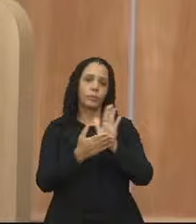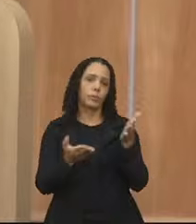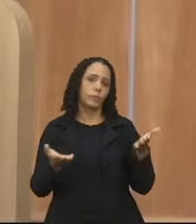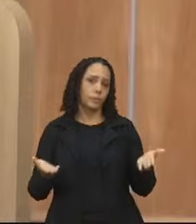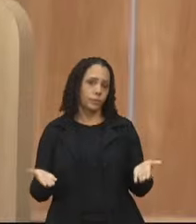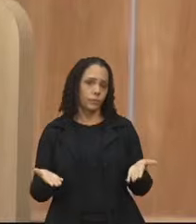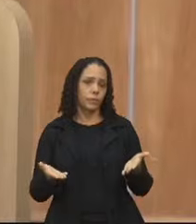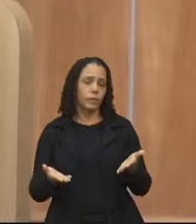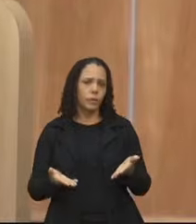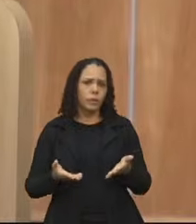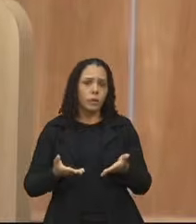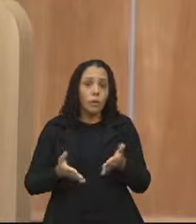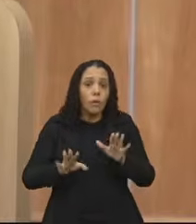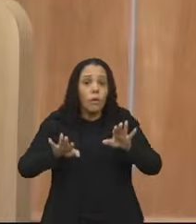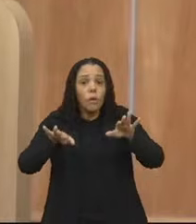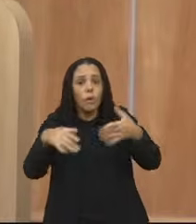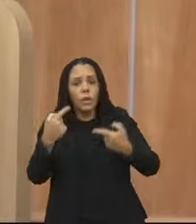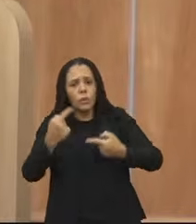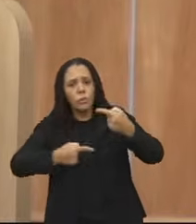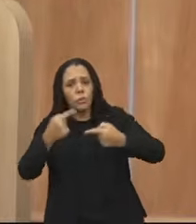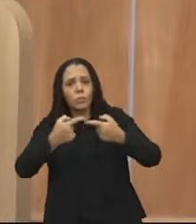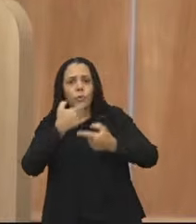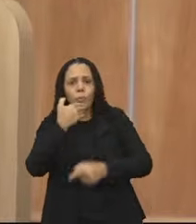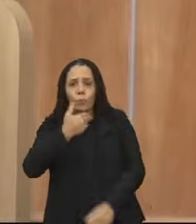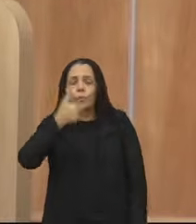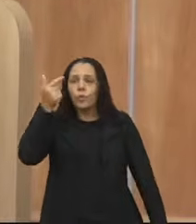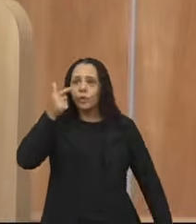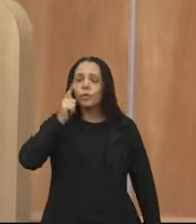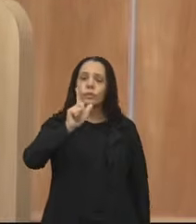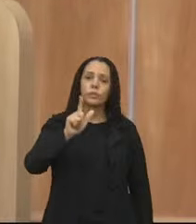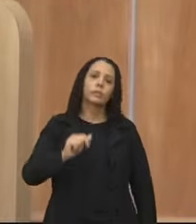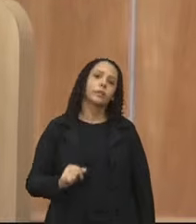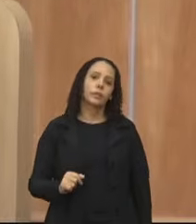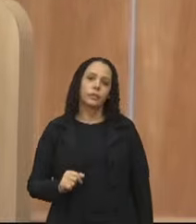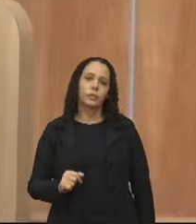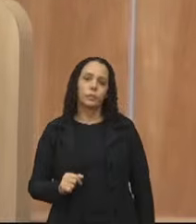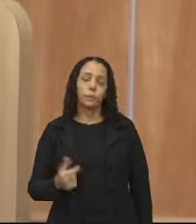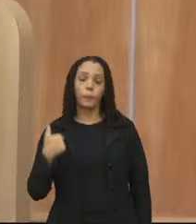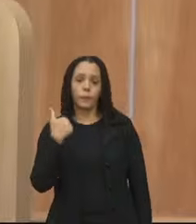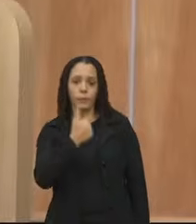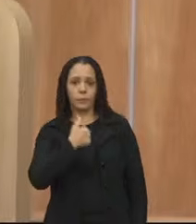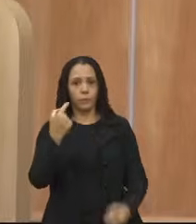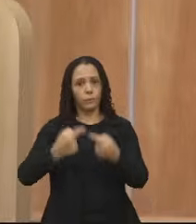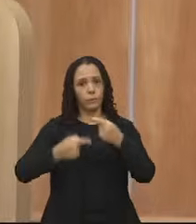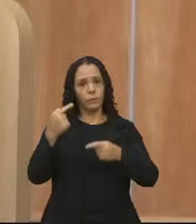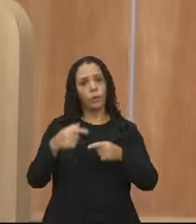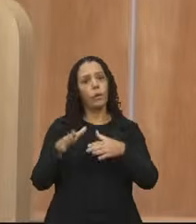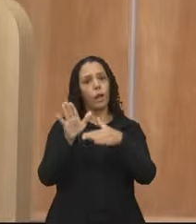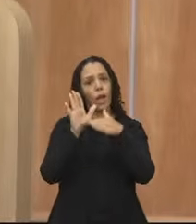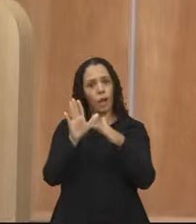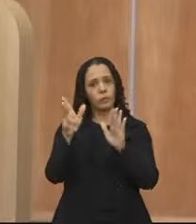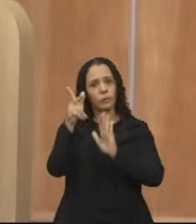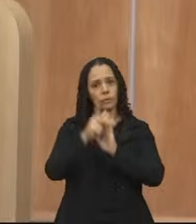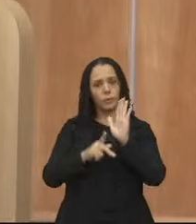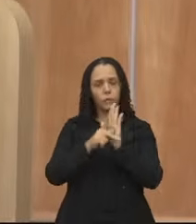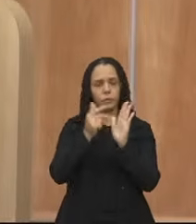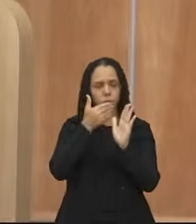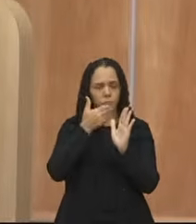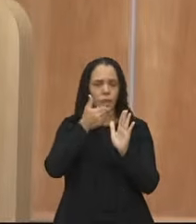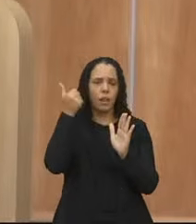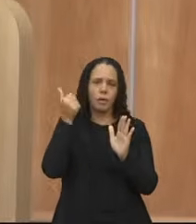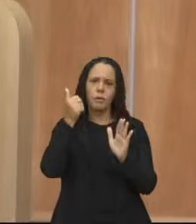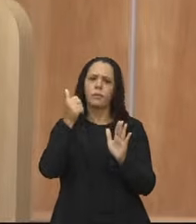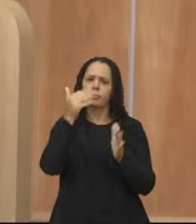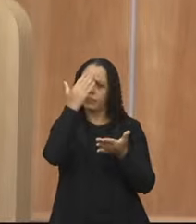gente discute, a gente melhora. E a discussão que a gente iniciou aqui já está qualificando esse projeto, eu tenho certeza. Eu quero pedir, e aproveitar a